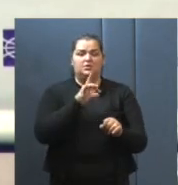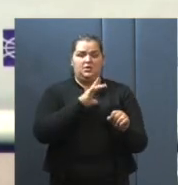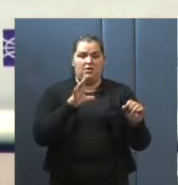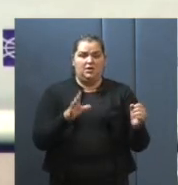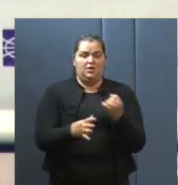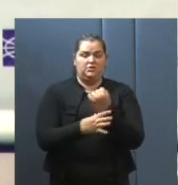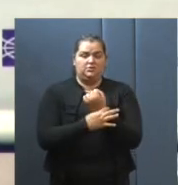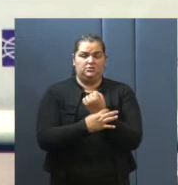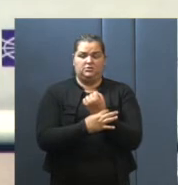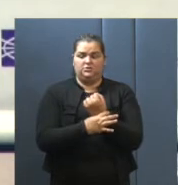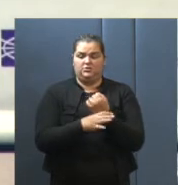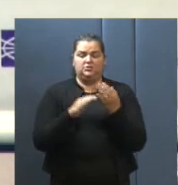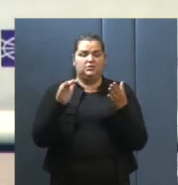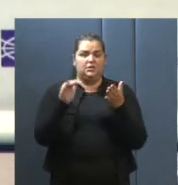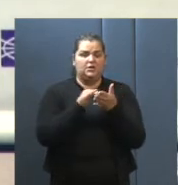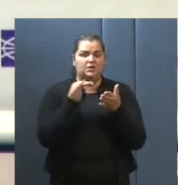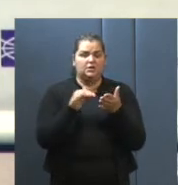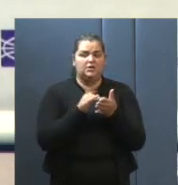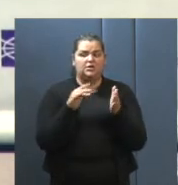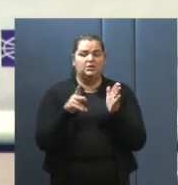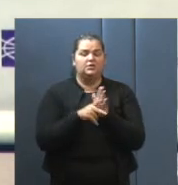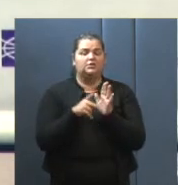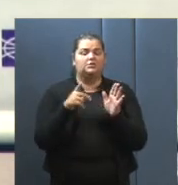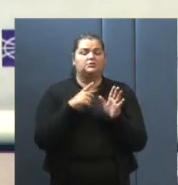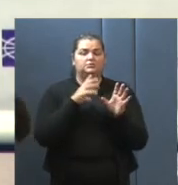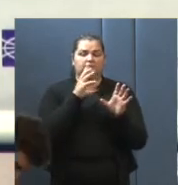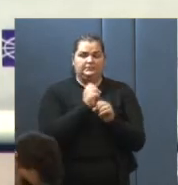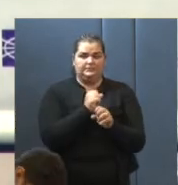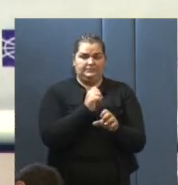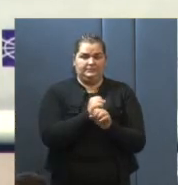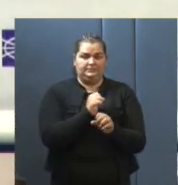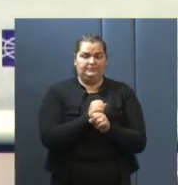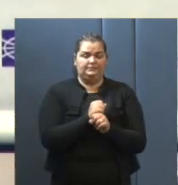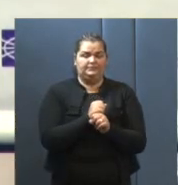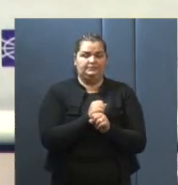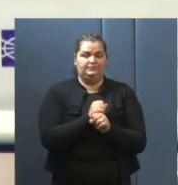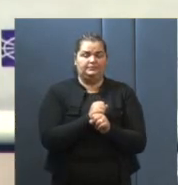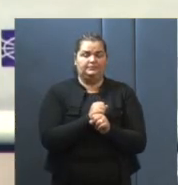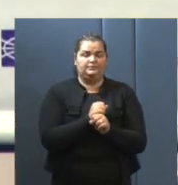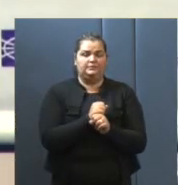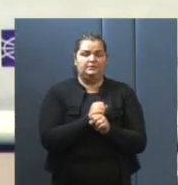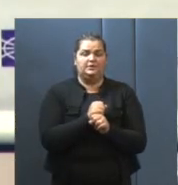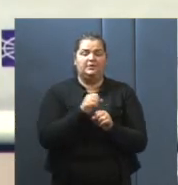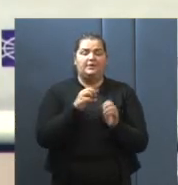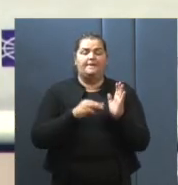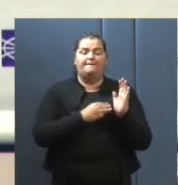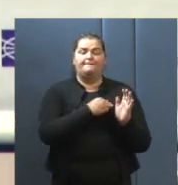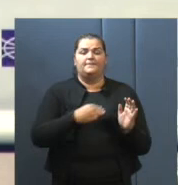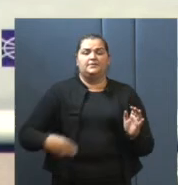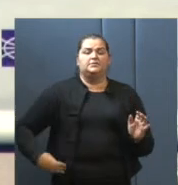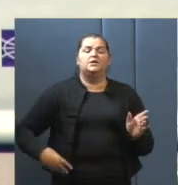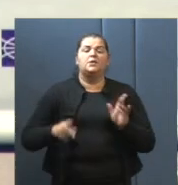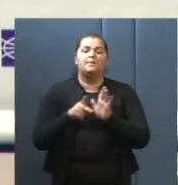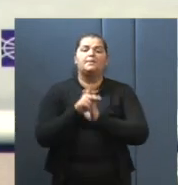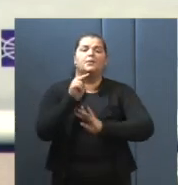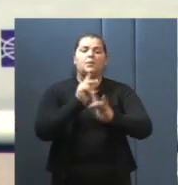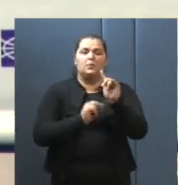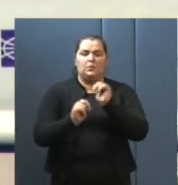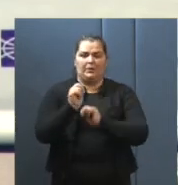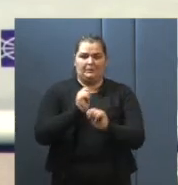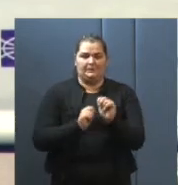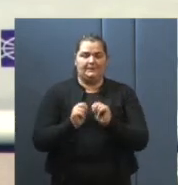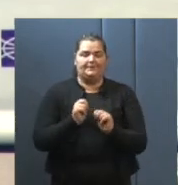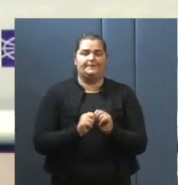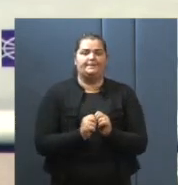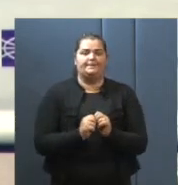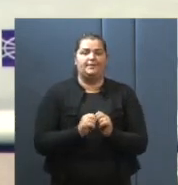também subsecretário, substituto da Subsecretaria de Financiamento ao Comércio Exterior do Ministério da Economia.